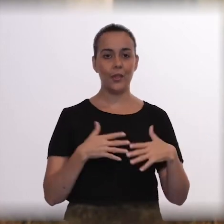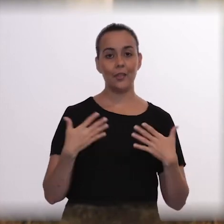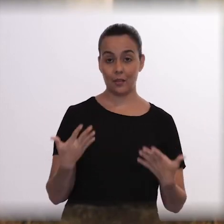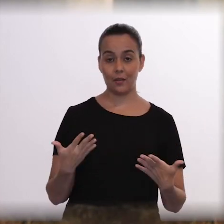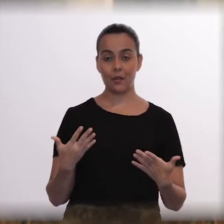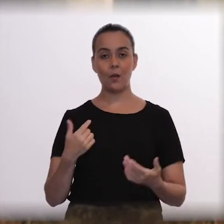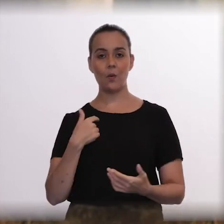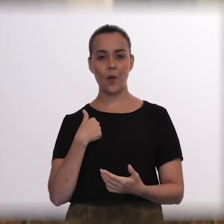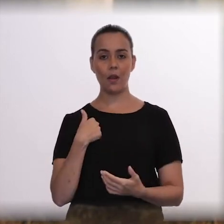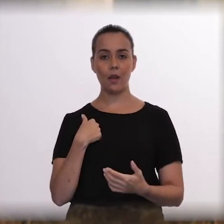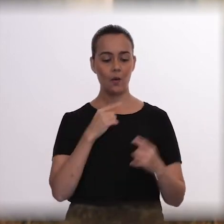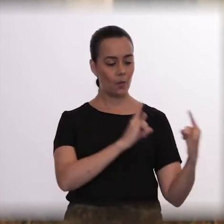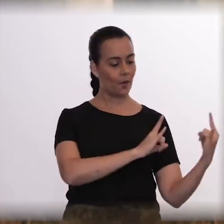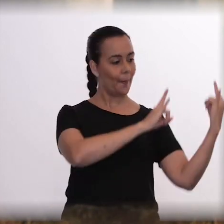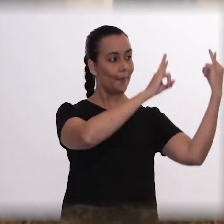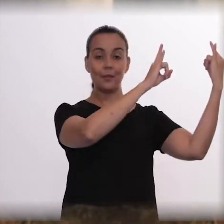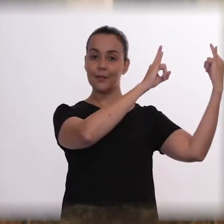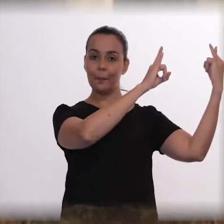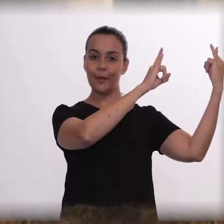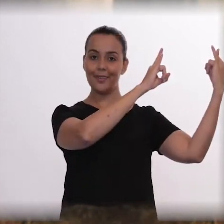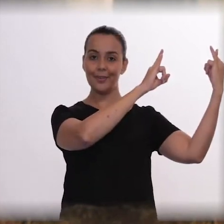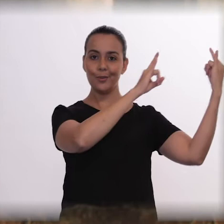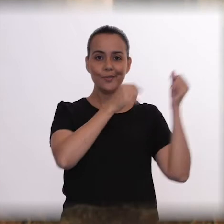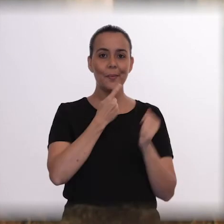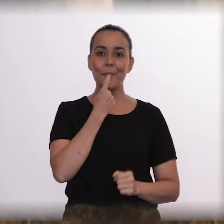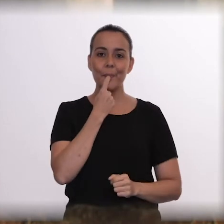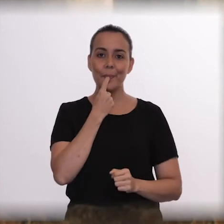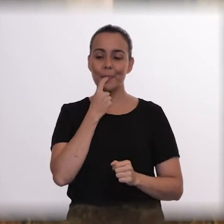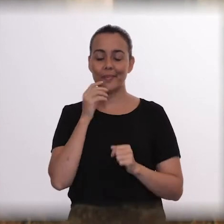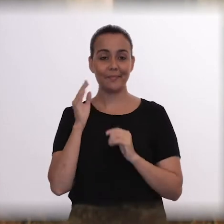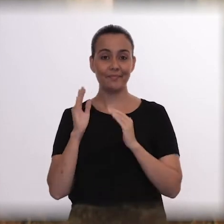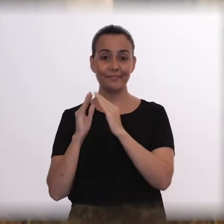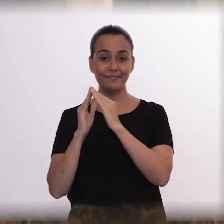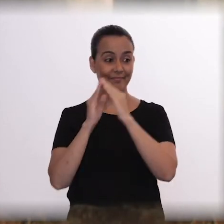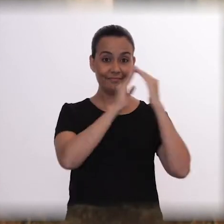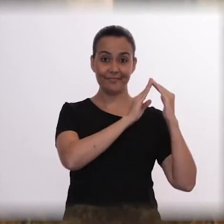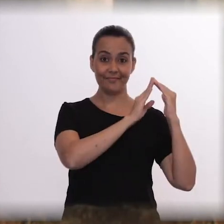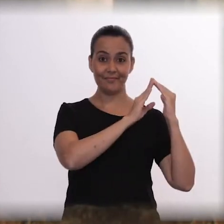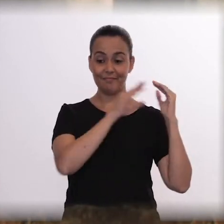e eu iria para um apartamento ao lado, né? Morar inclusive com um amigo meu.